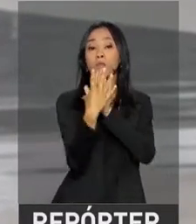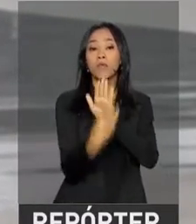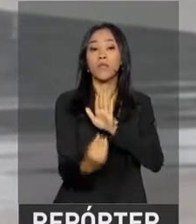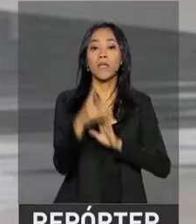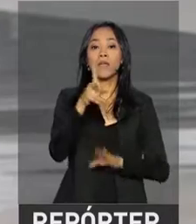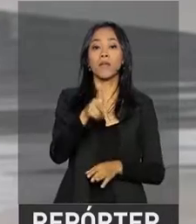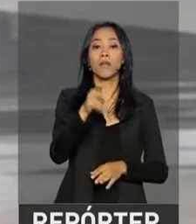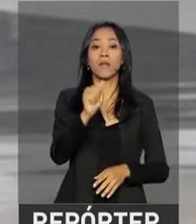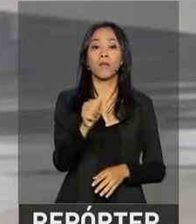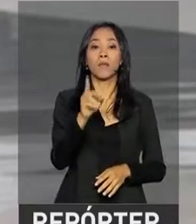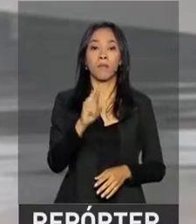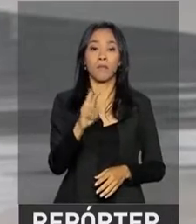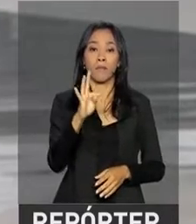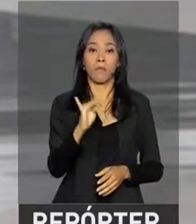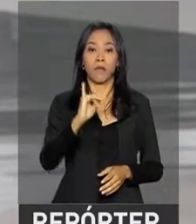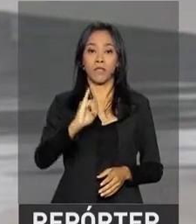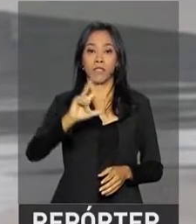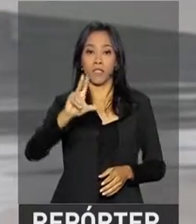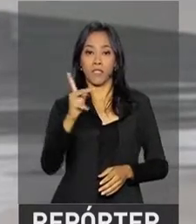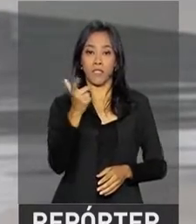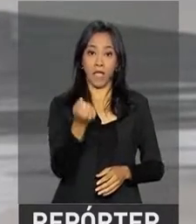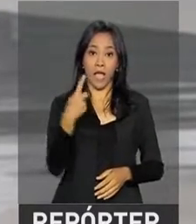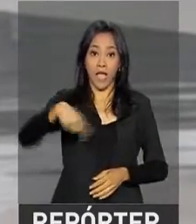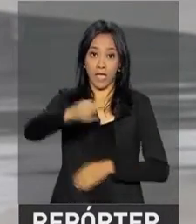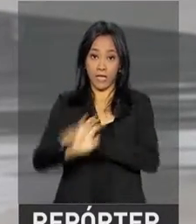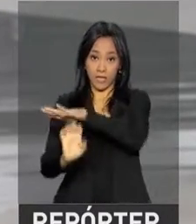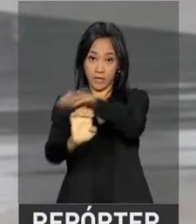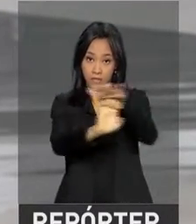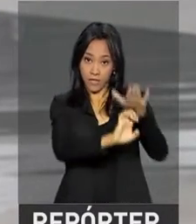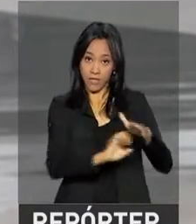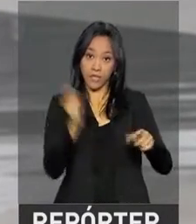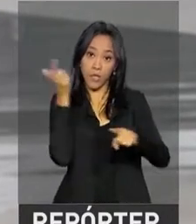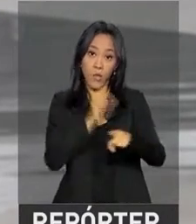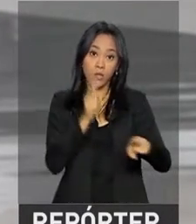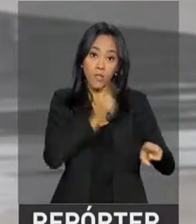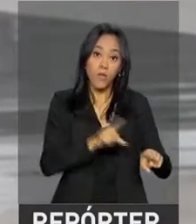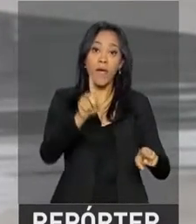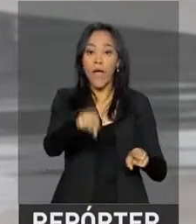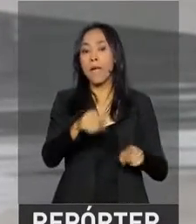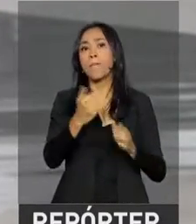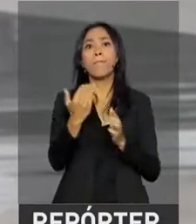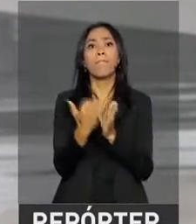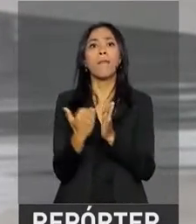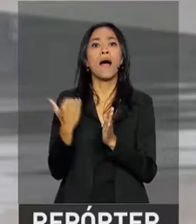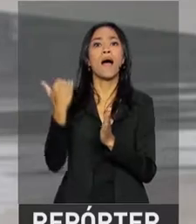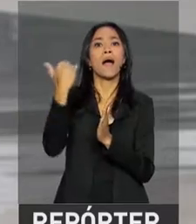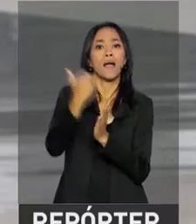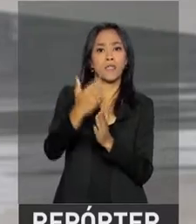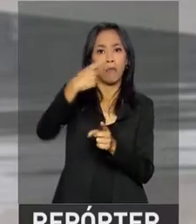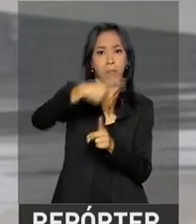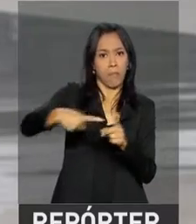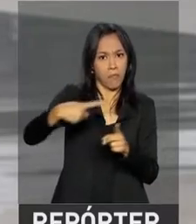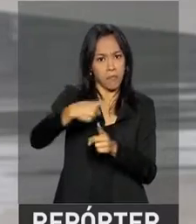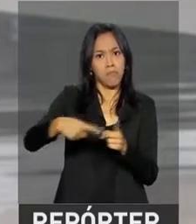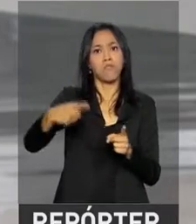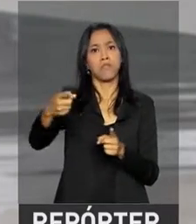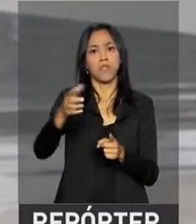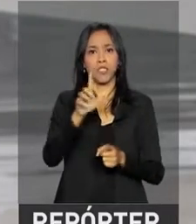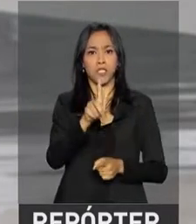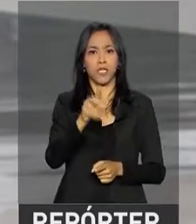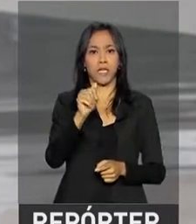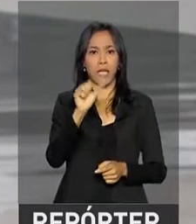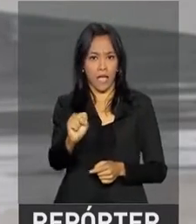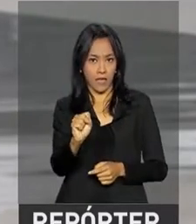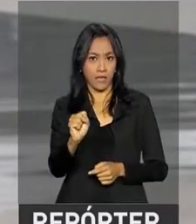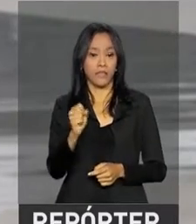empresas vencedoras são as que oferecem ao Estado brasileiro maior parcela de petróleo e gás natural. E no final do